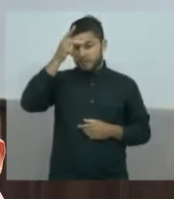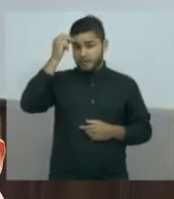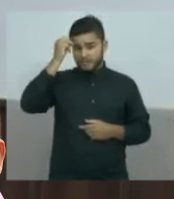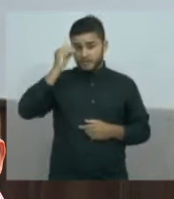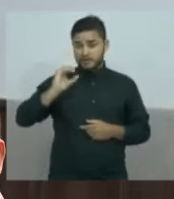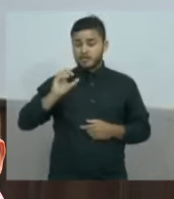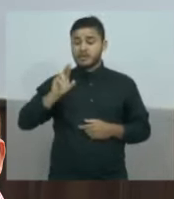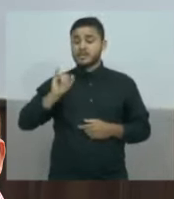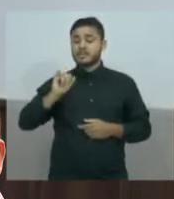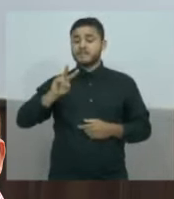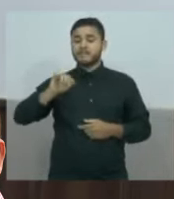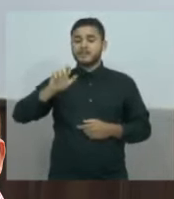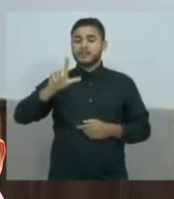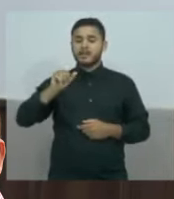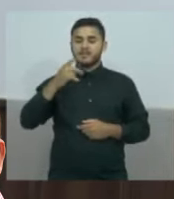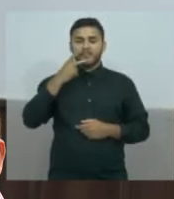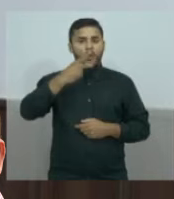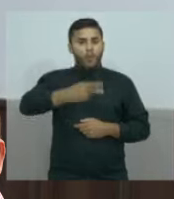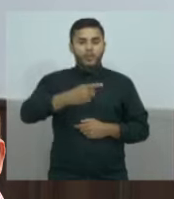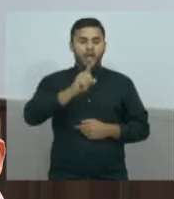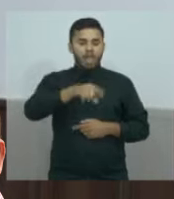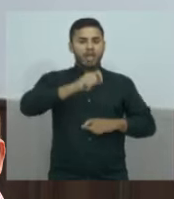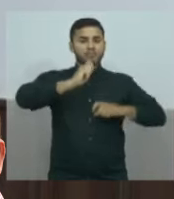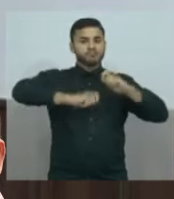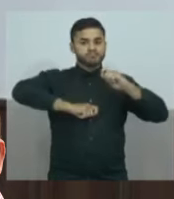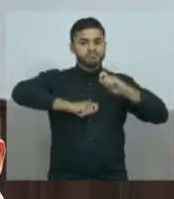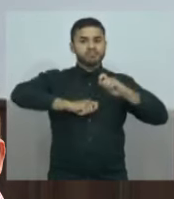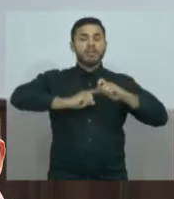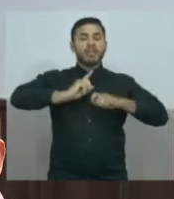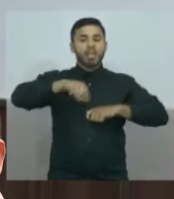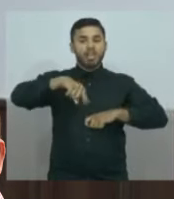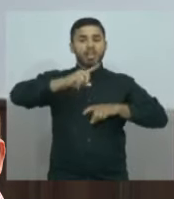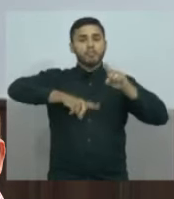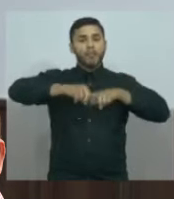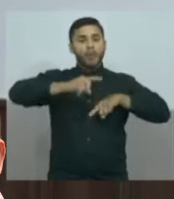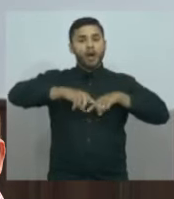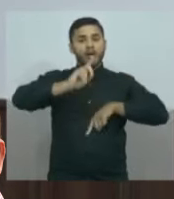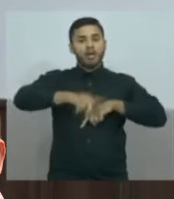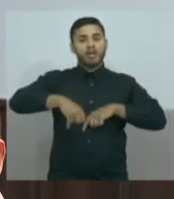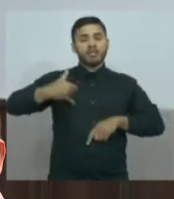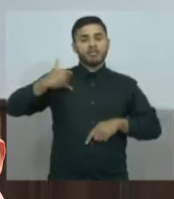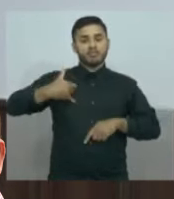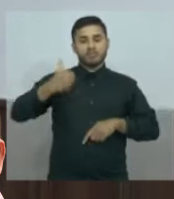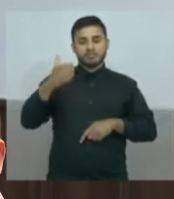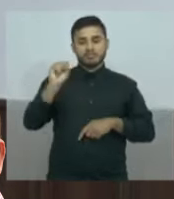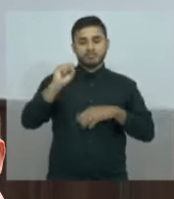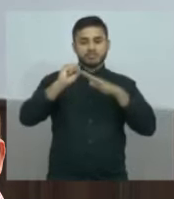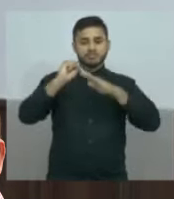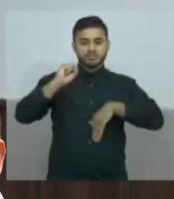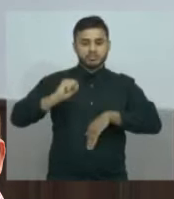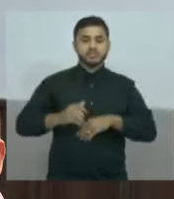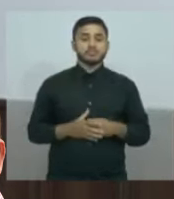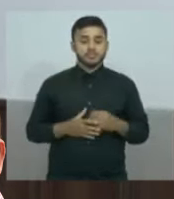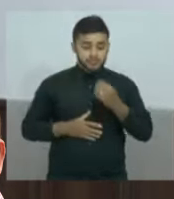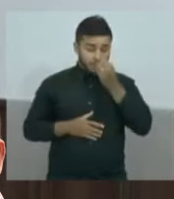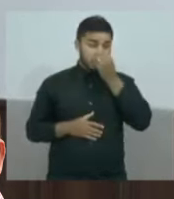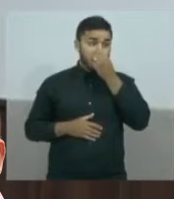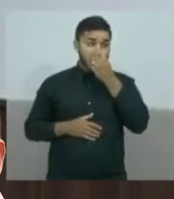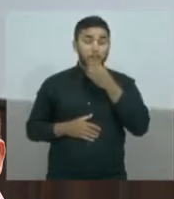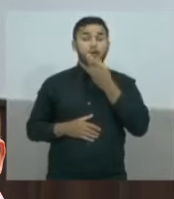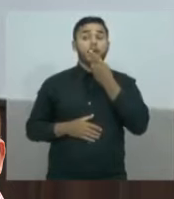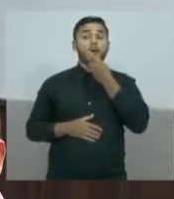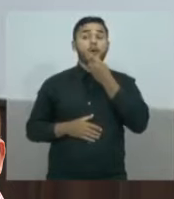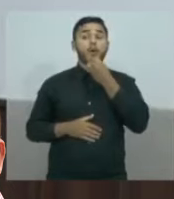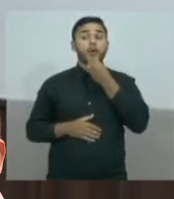sexual para menores. Anotem o nome do desembargador Cláudio Mero Tavares, presidente do